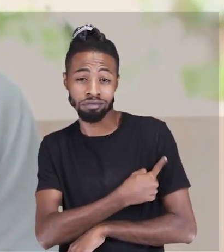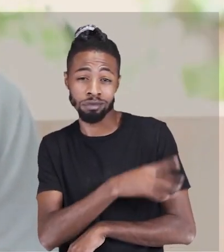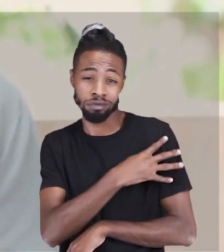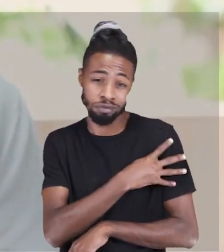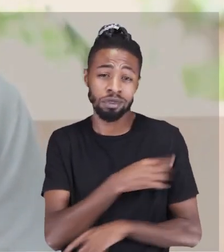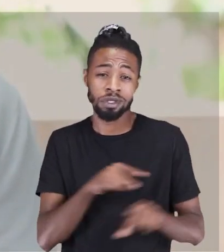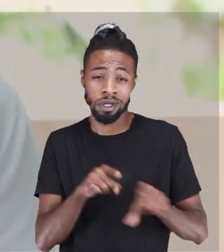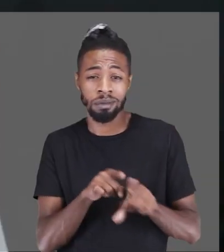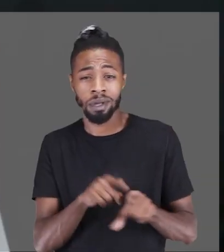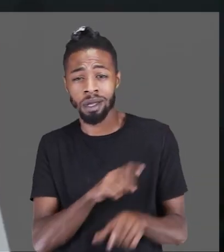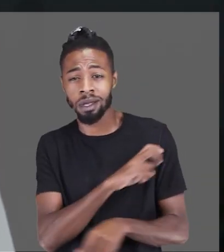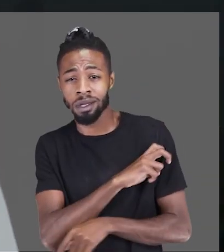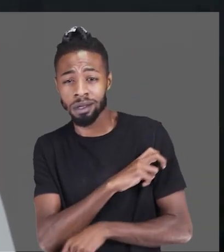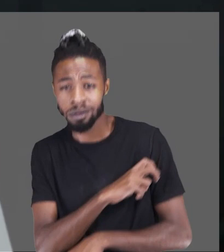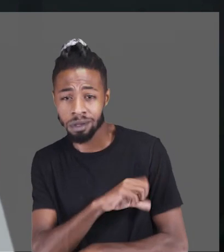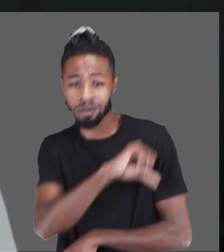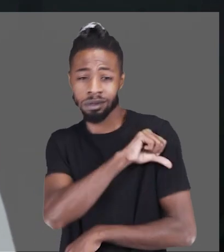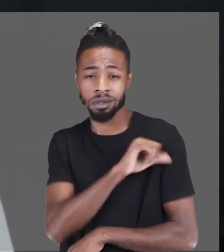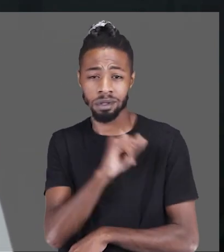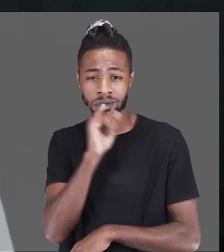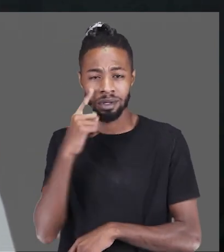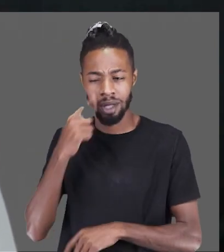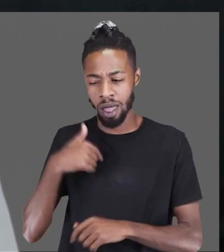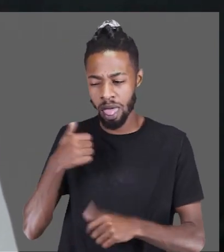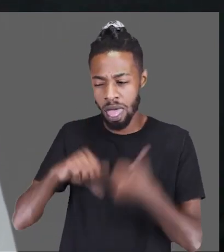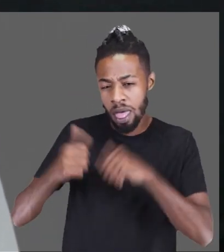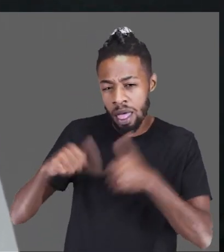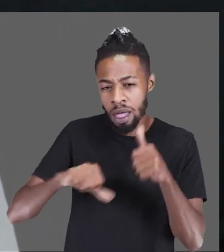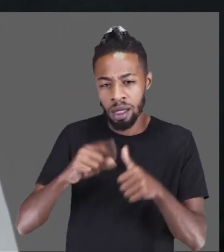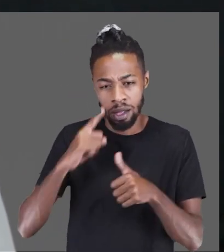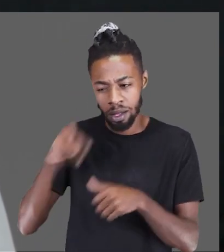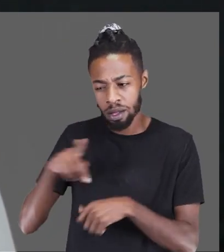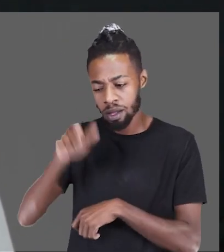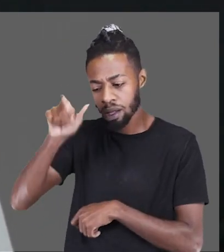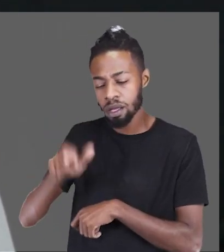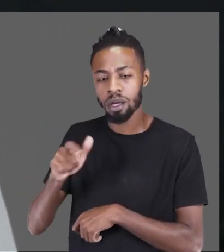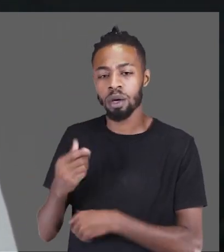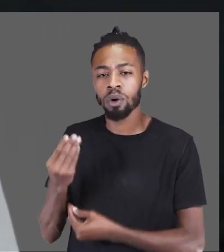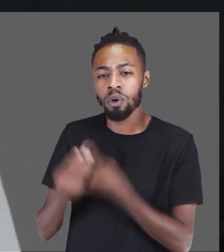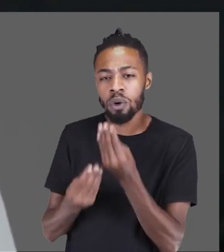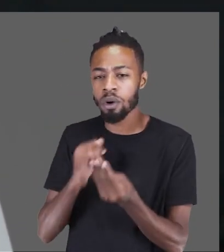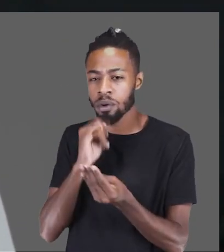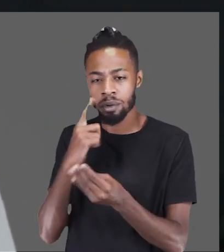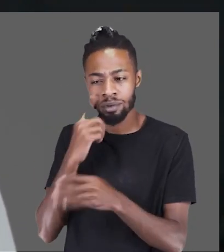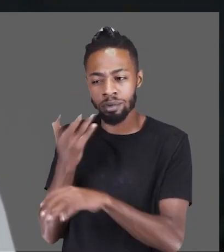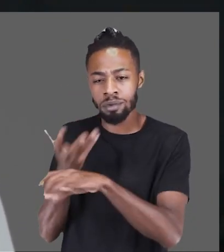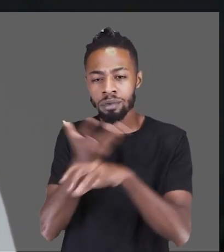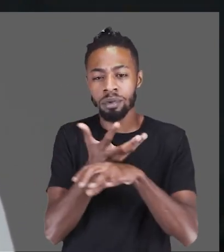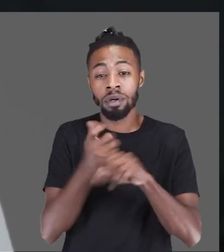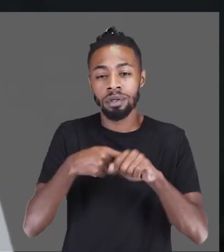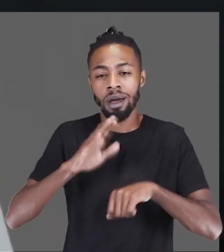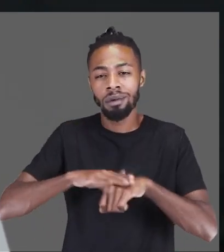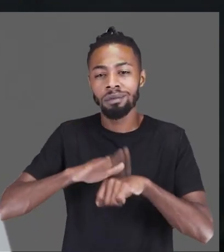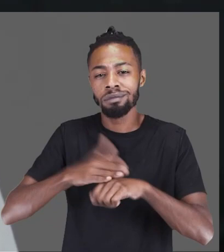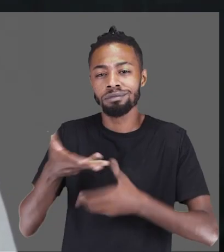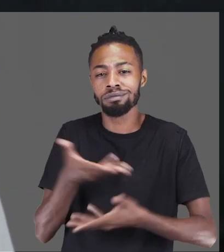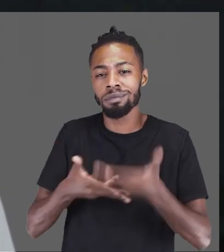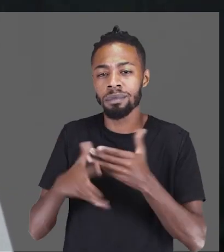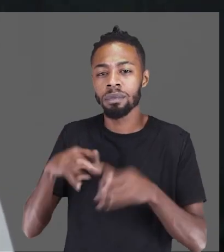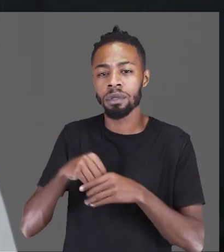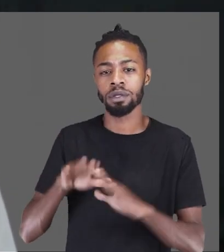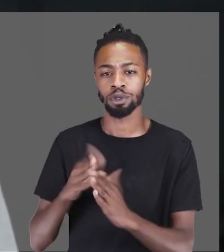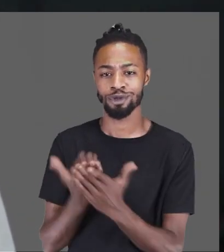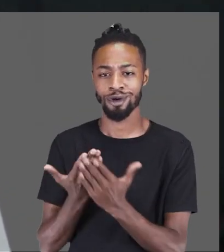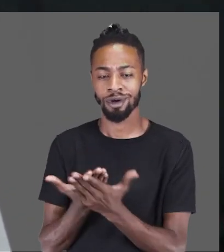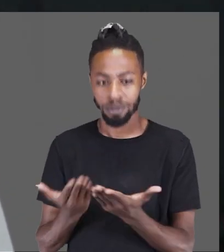ensino fundamental 2, para uma reavaliação pelas professoras e professores de como as questões disciplinares podem